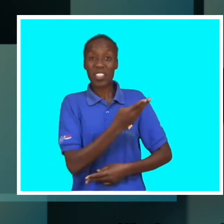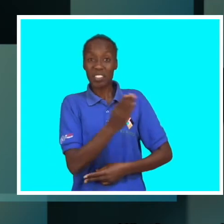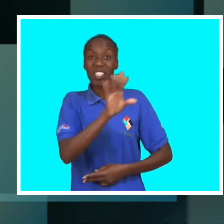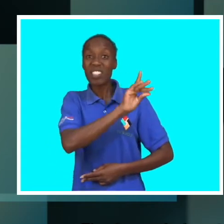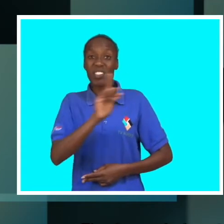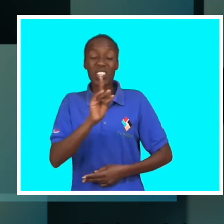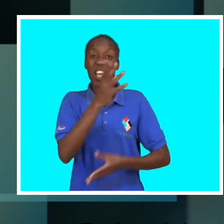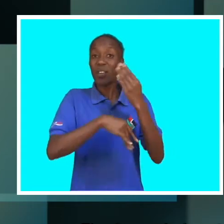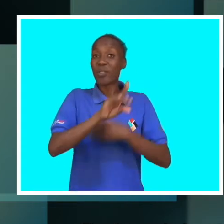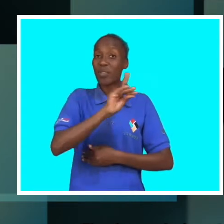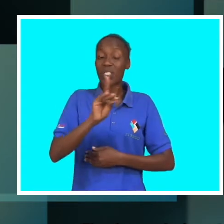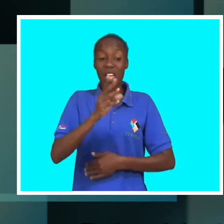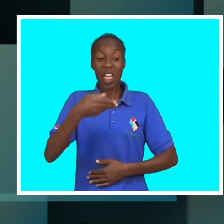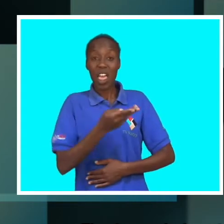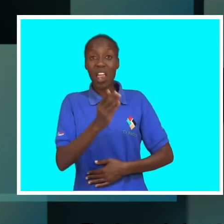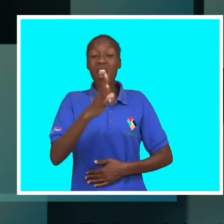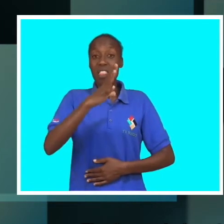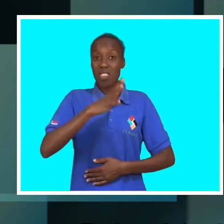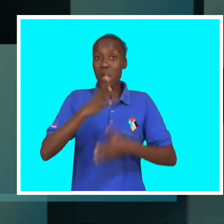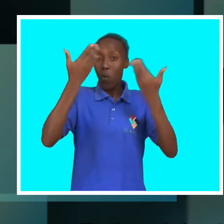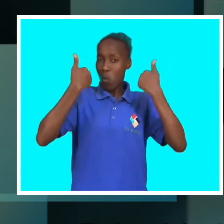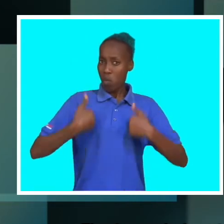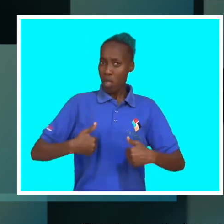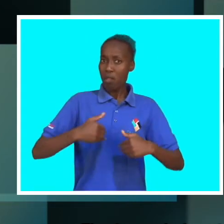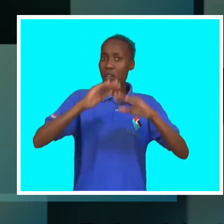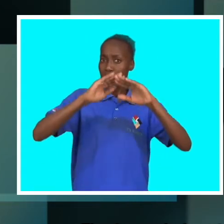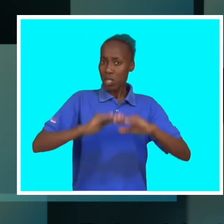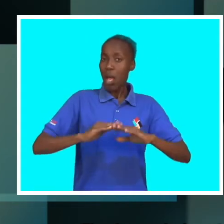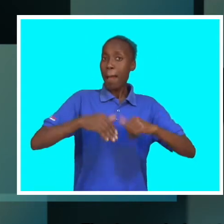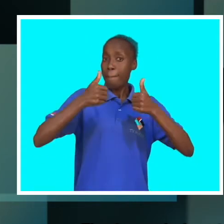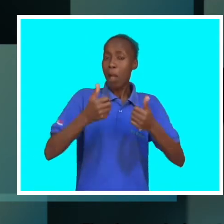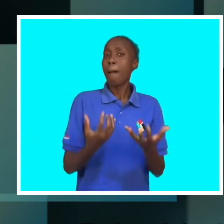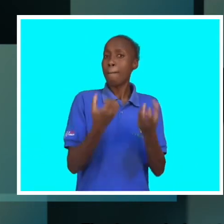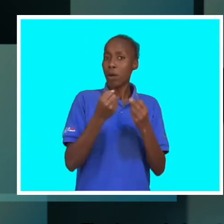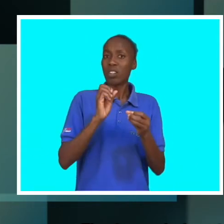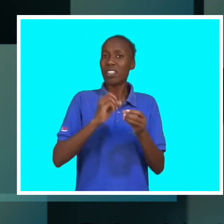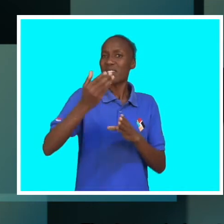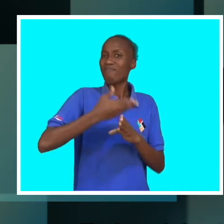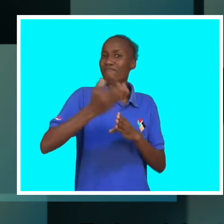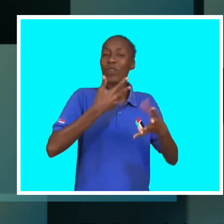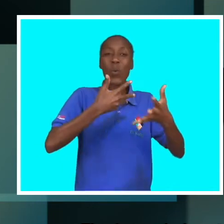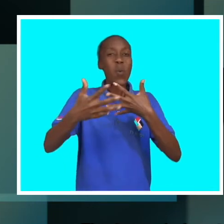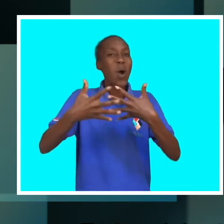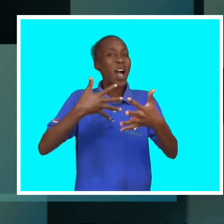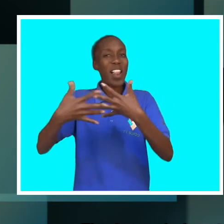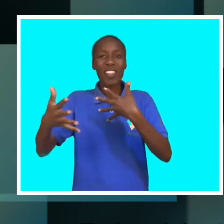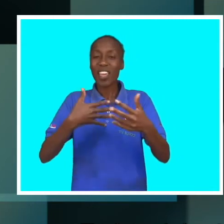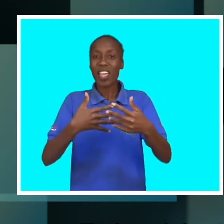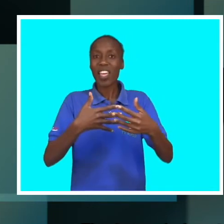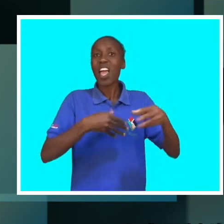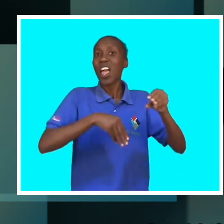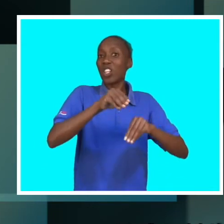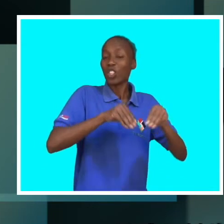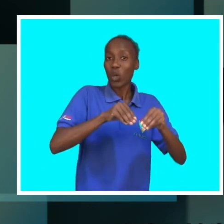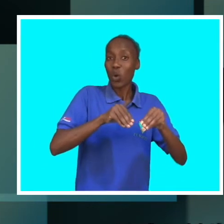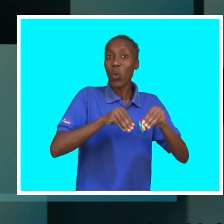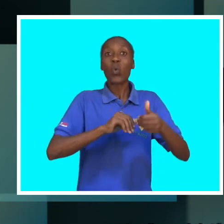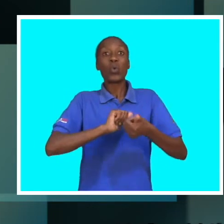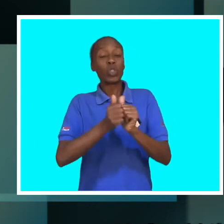física. Eles, em termos físicos, estão capacitados, podem praticar qualquer tipo de modalidade.